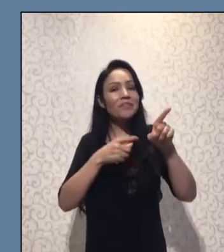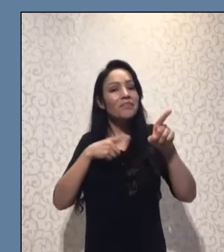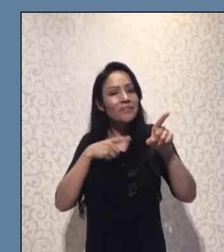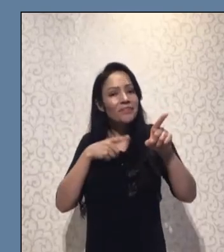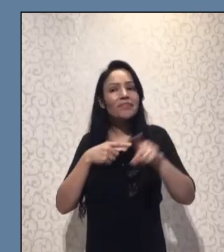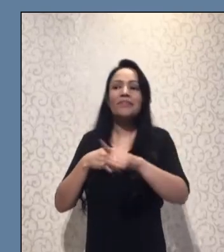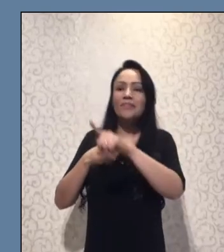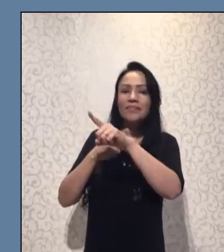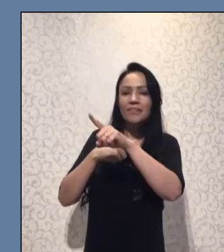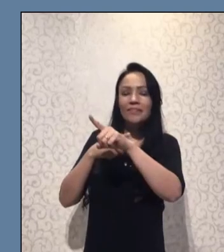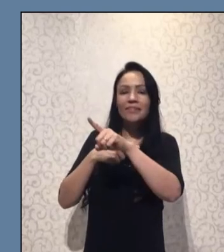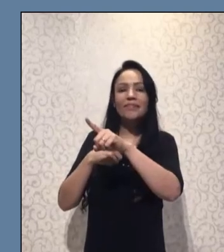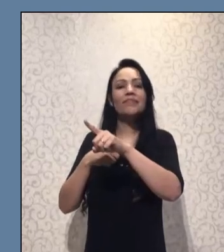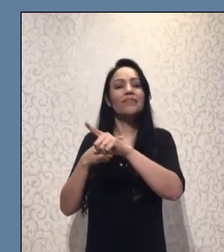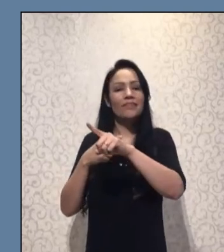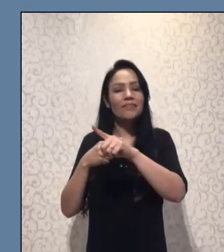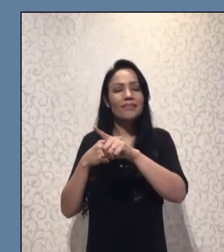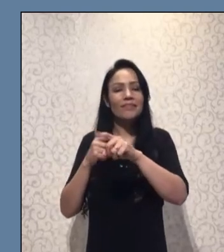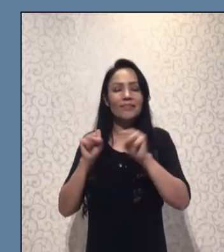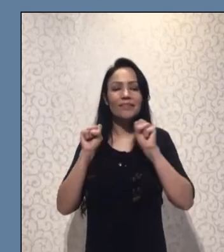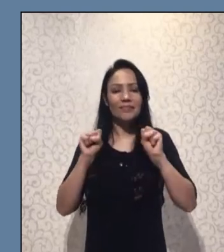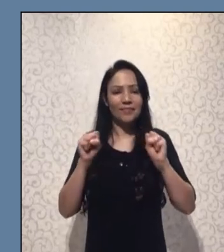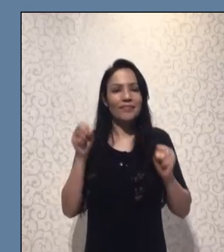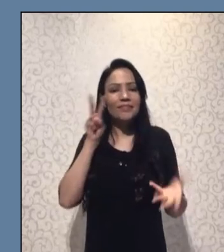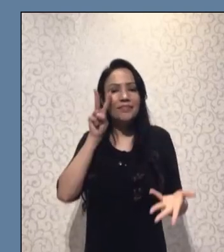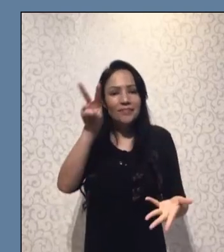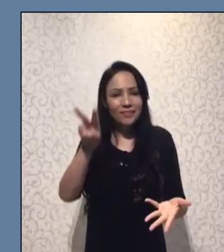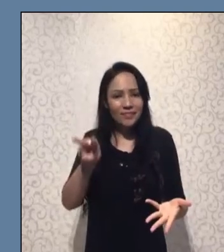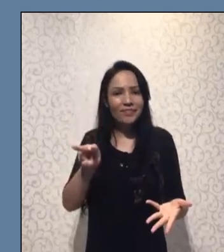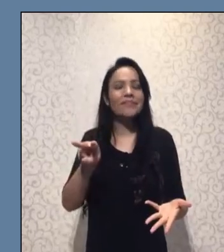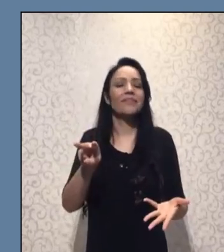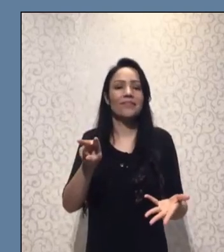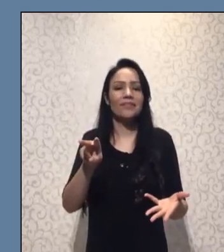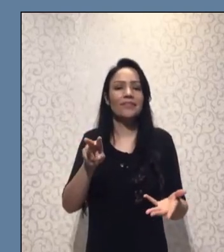da coleção. Enfim, eu acho que tem